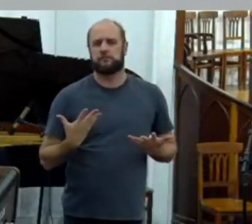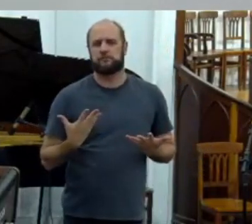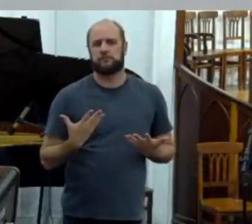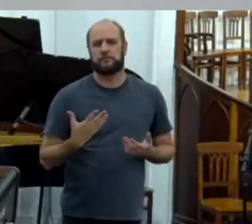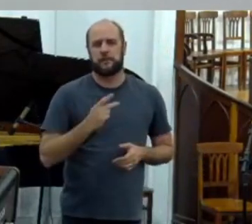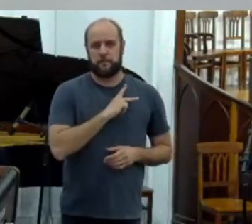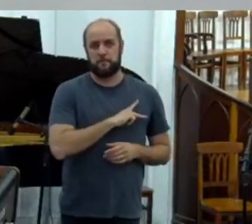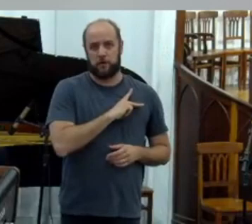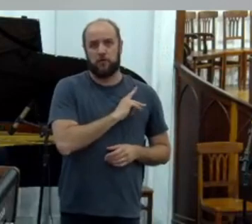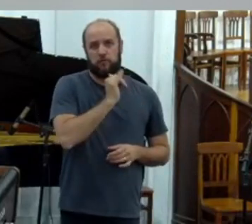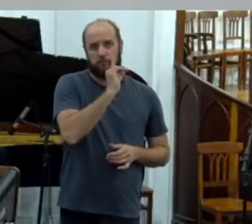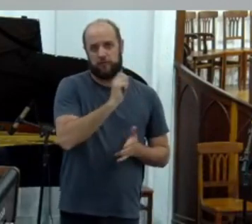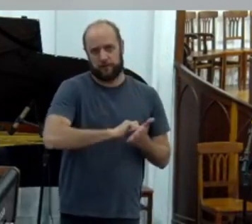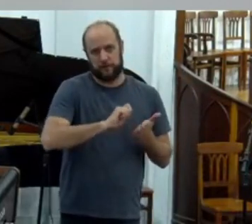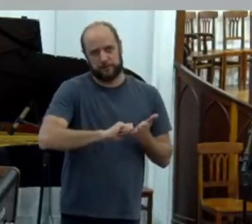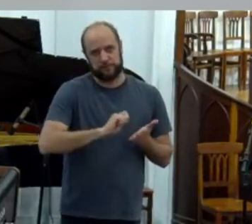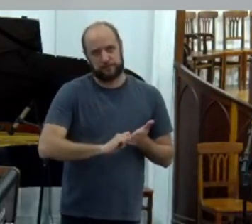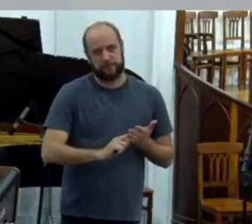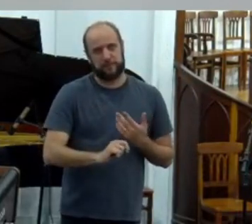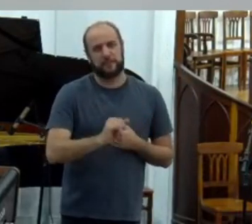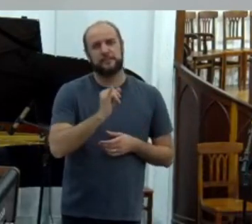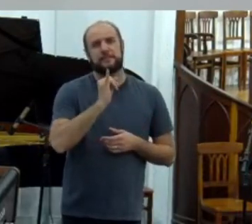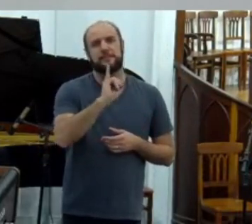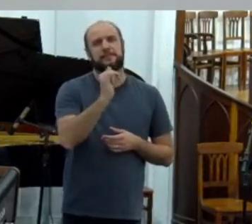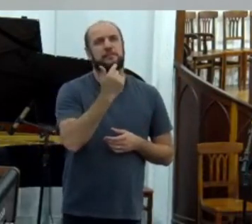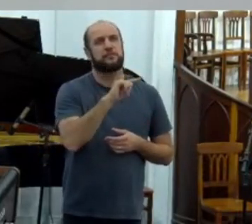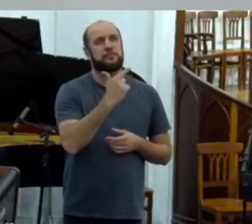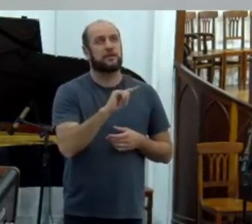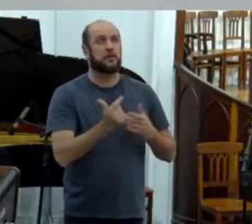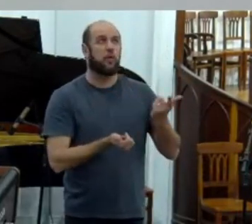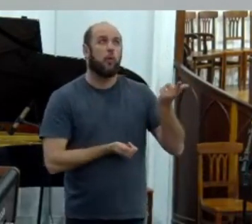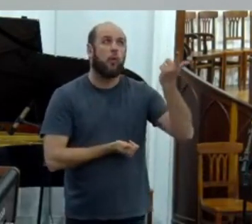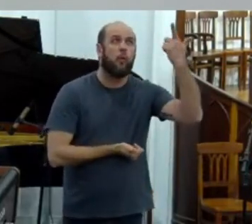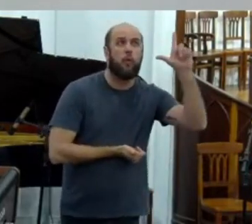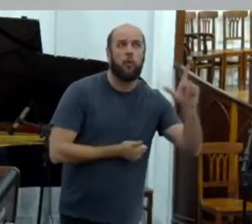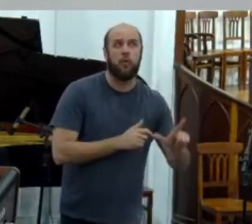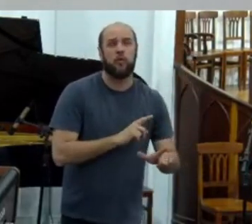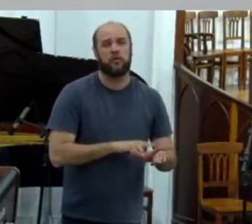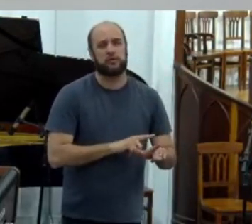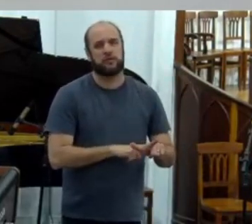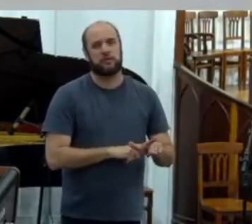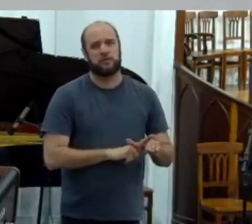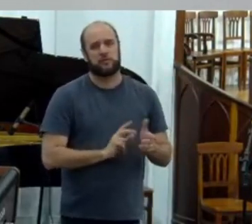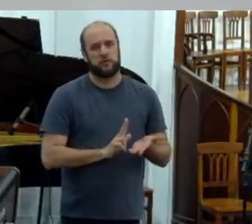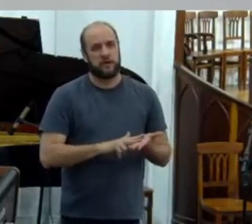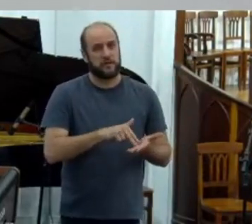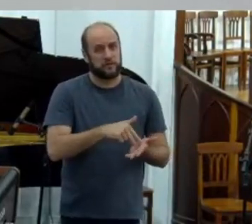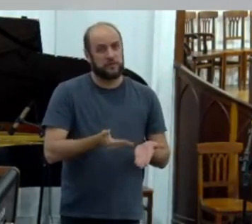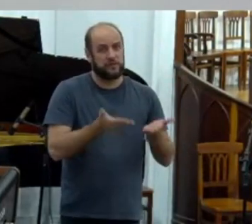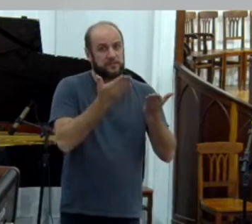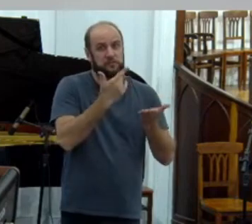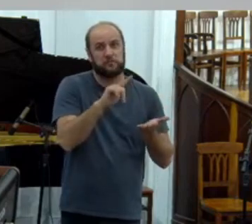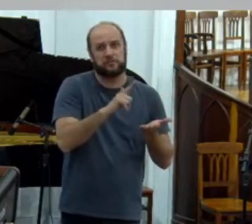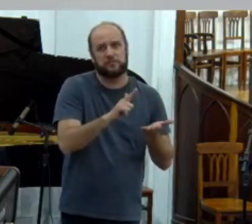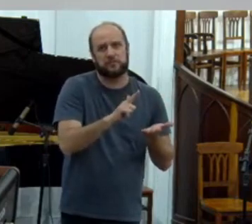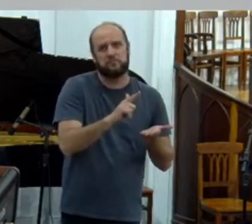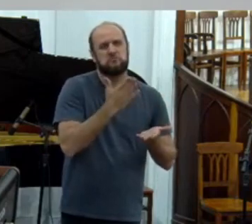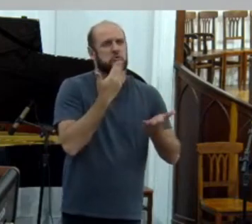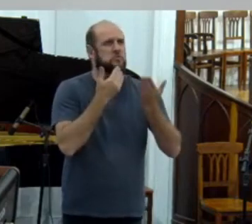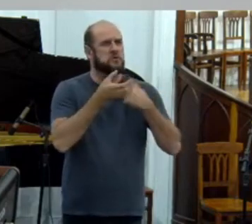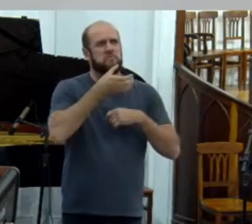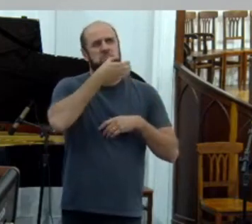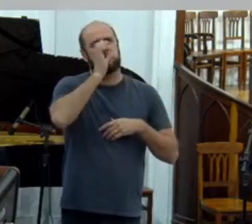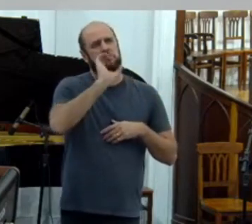apóstolo Paulo um dia disse, se não existe outro momento, se não existe uma ressurreição, comamos e